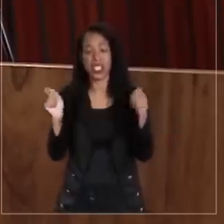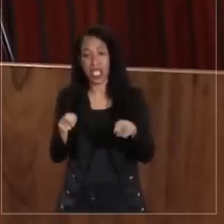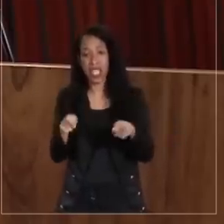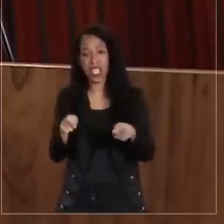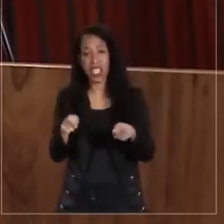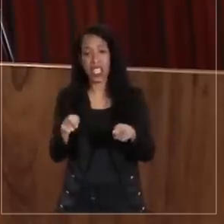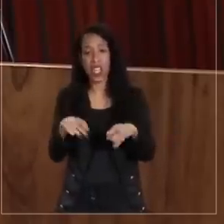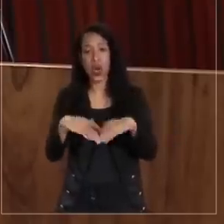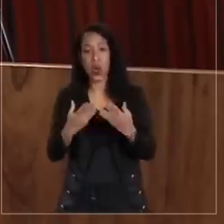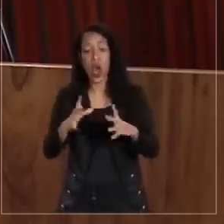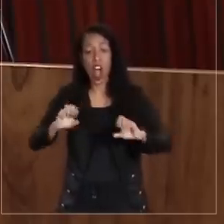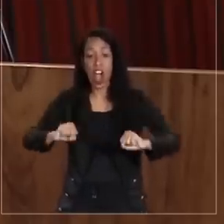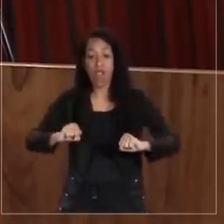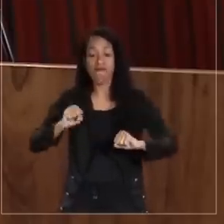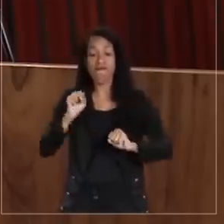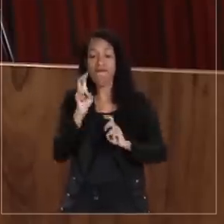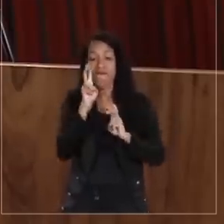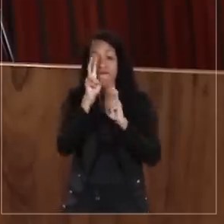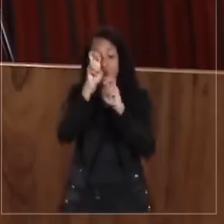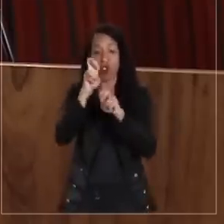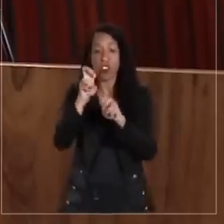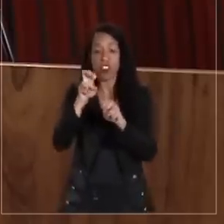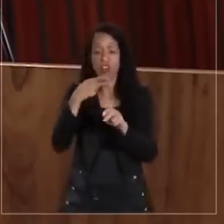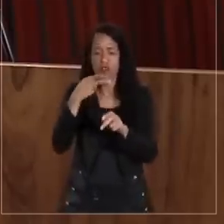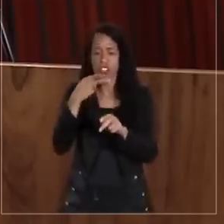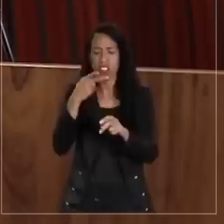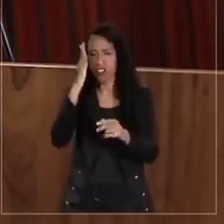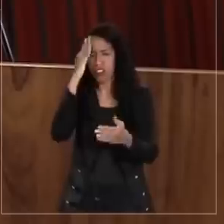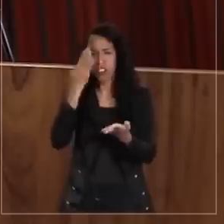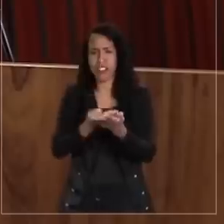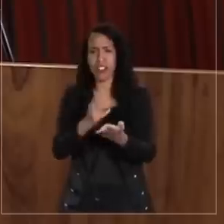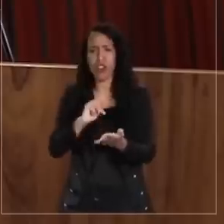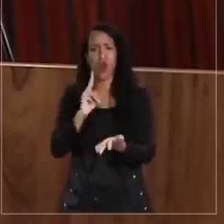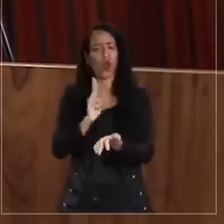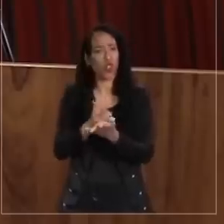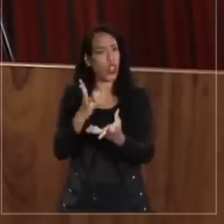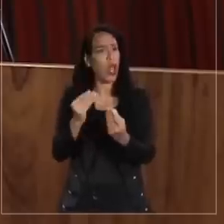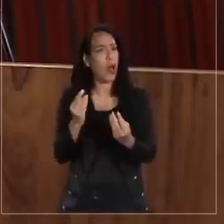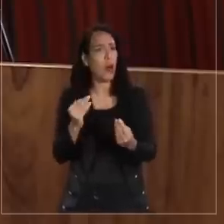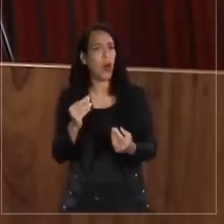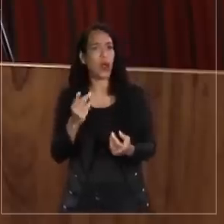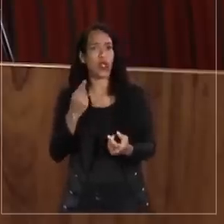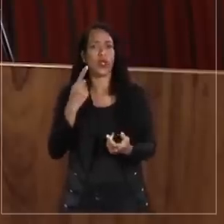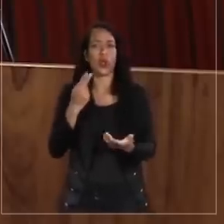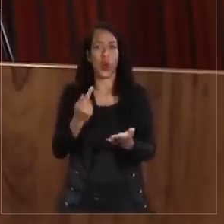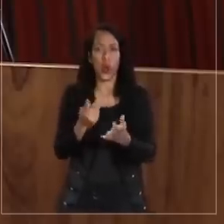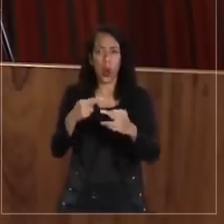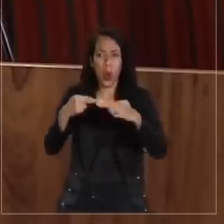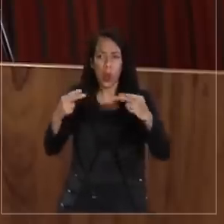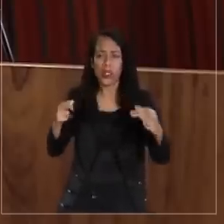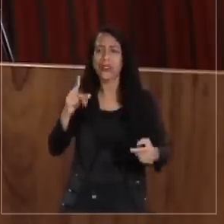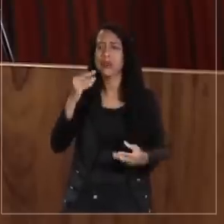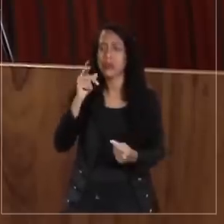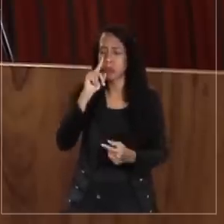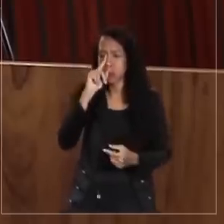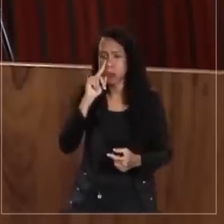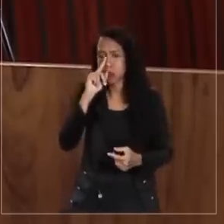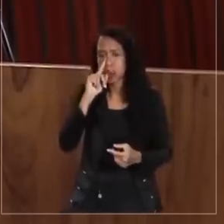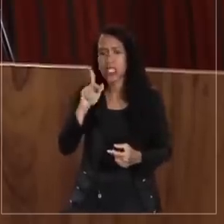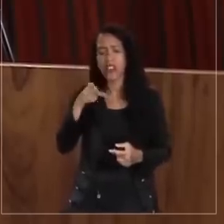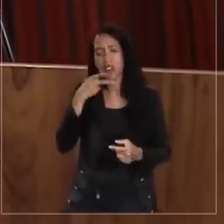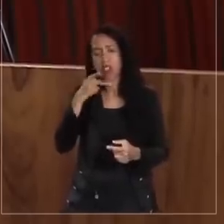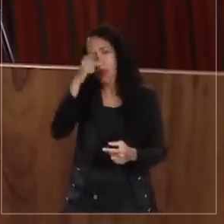e qual é a força dessa desqualificação que poderia ter gerado consequências muito maiores e como se afirmou o